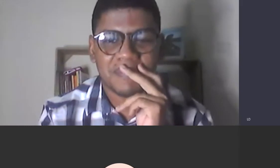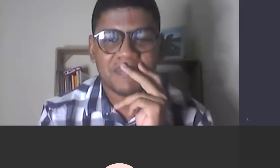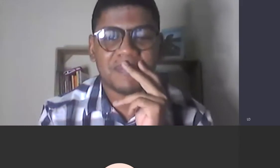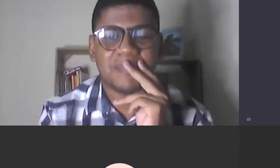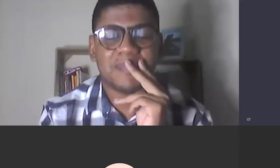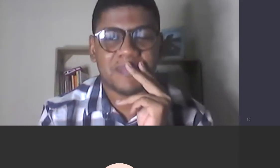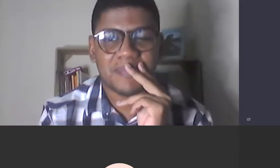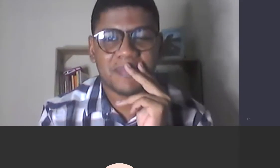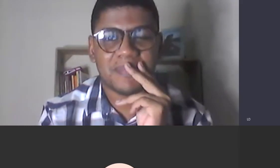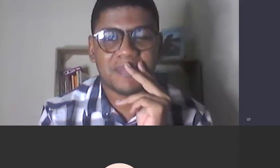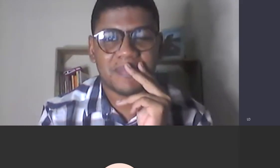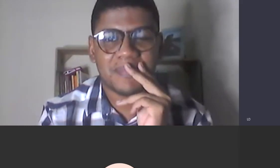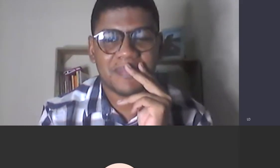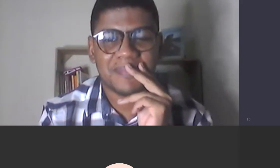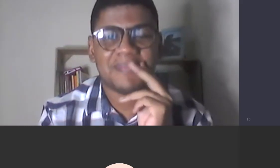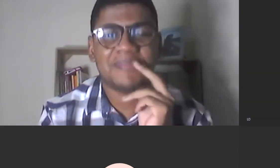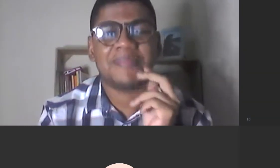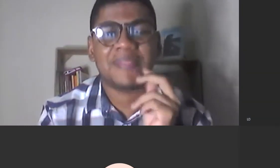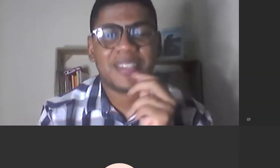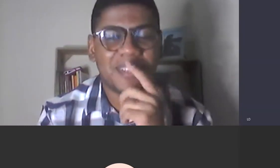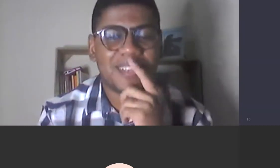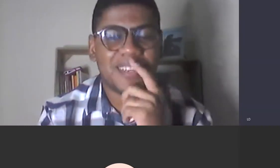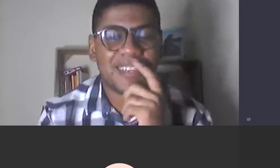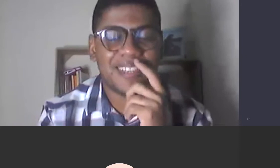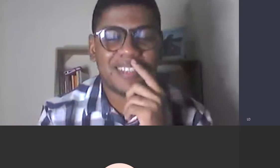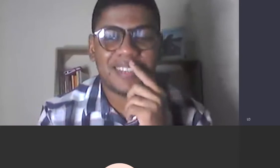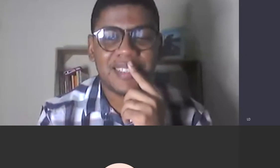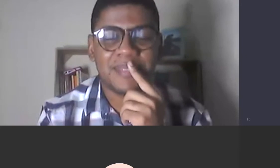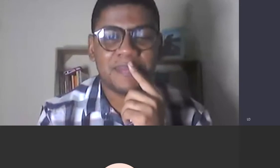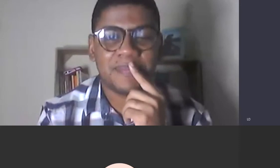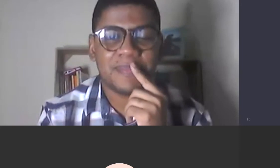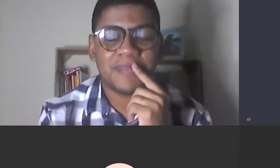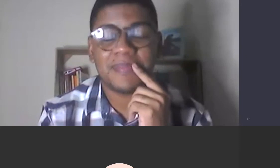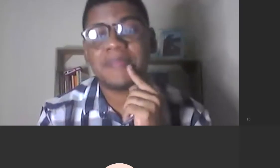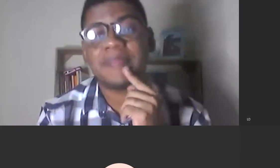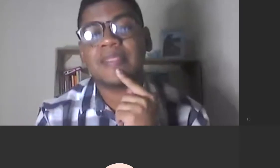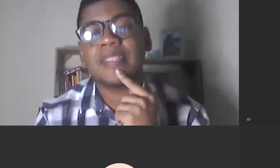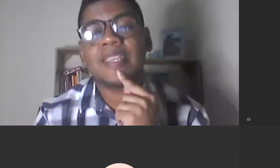ver. E também não entendo muita coisa. Ok, Letícia.